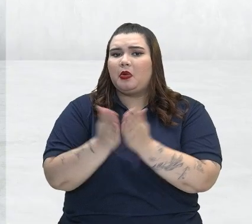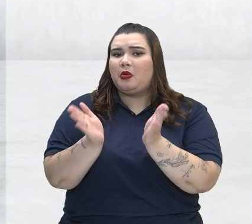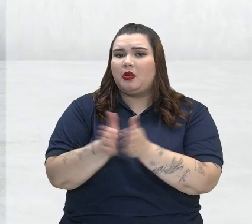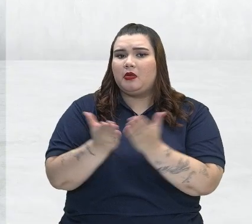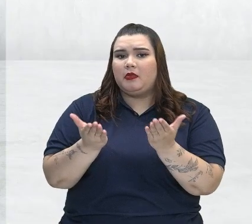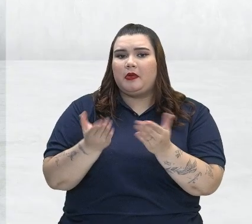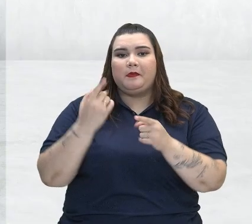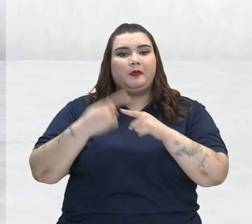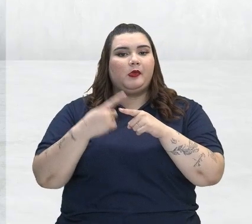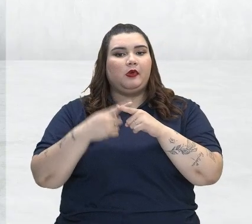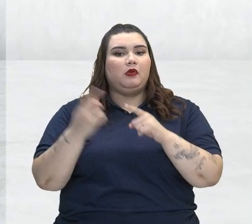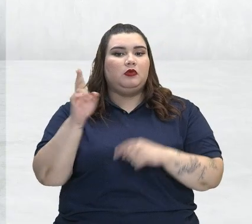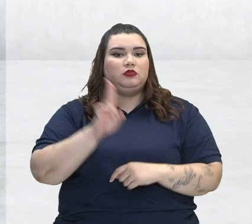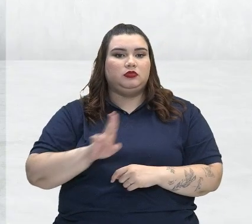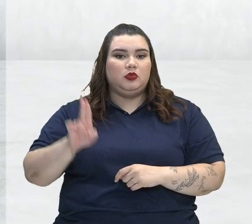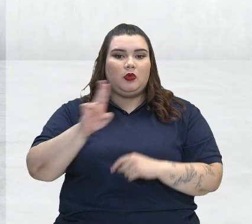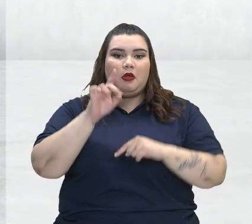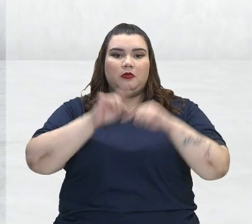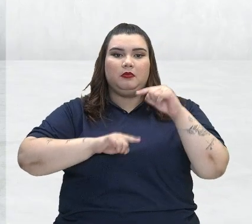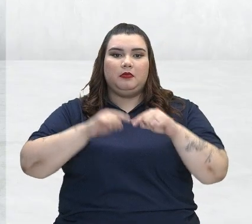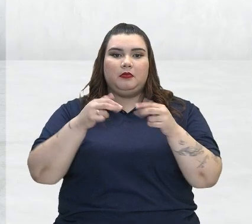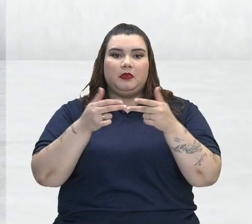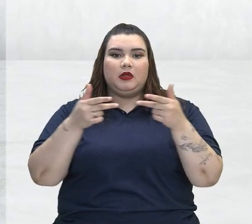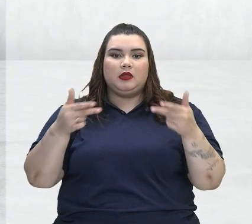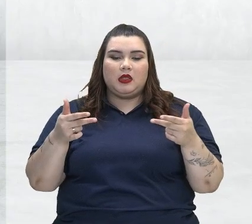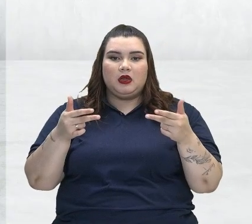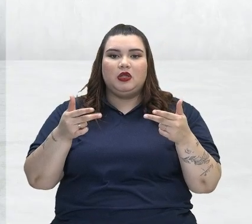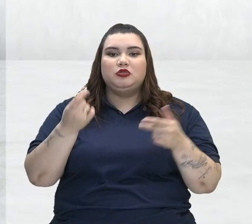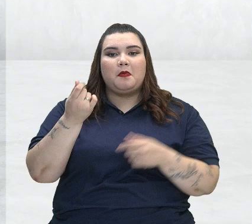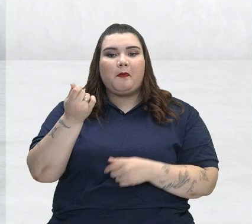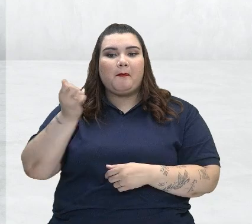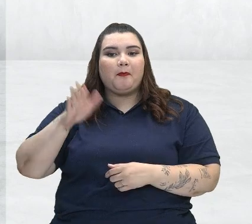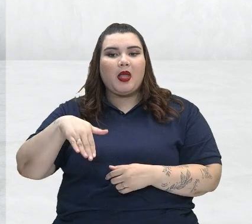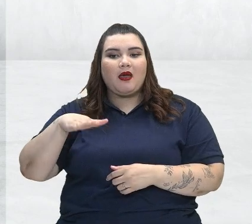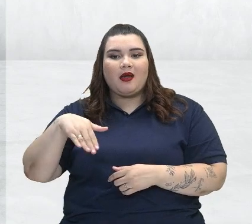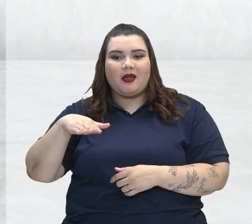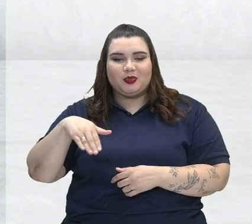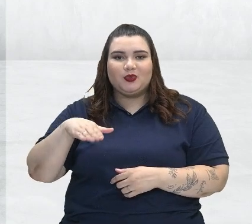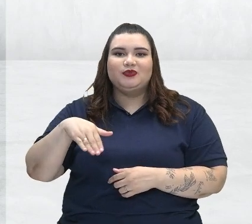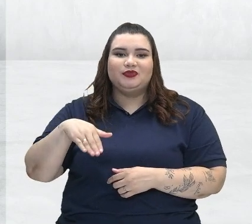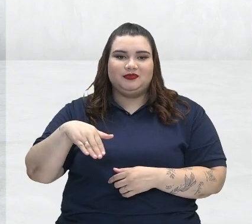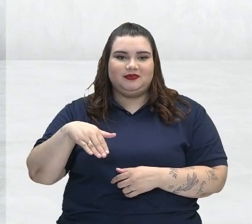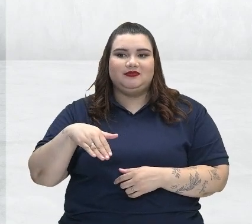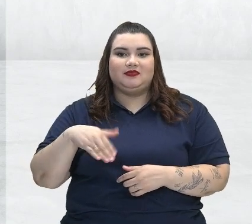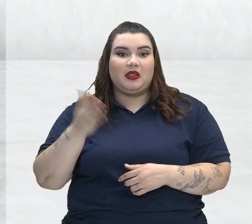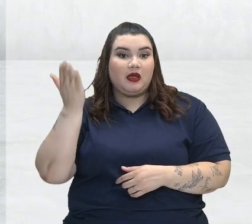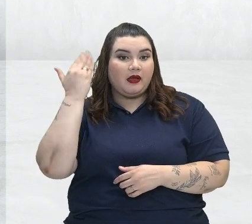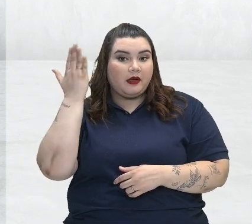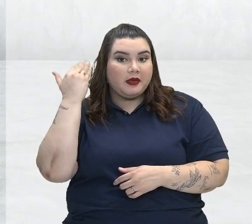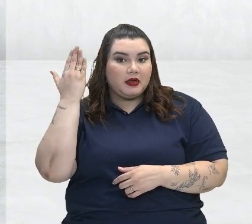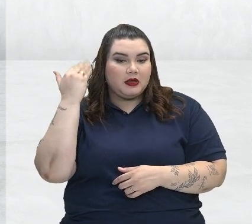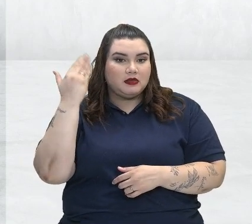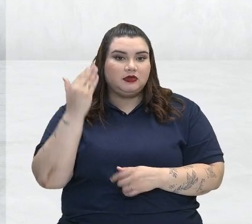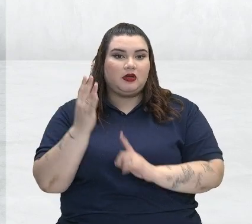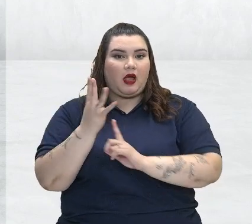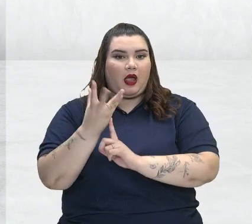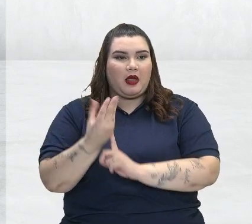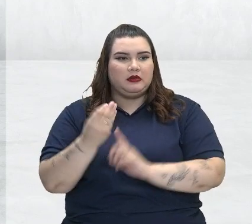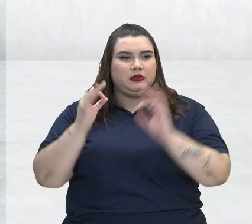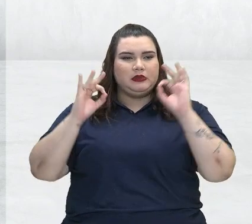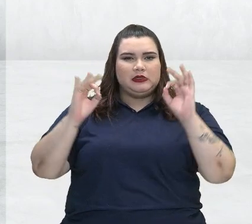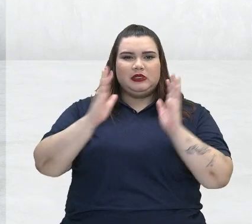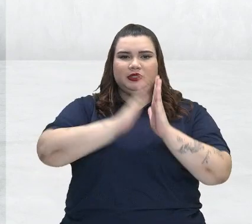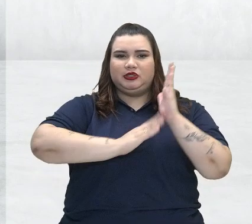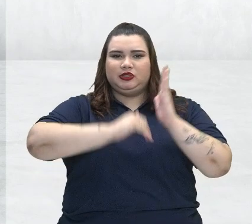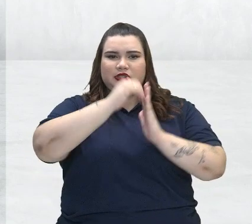ela vai utilizar materiais acessíveis a todas as pessoas. Antes, as artes plásticas, a